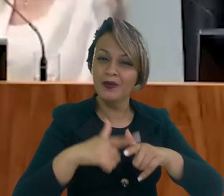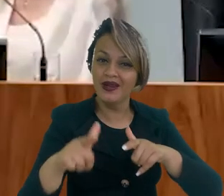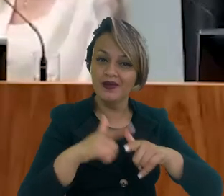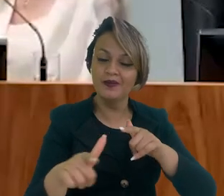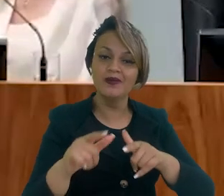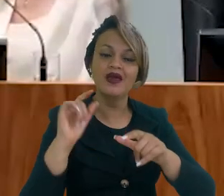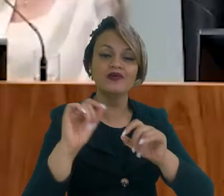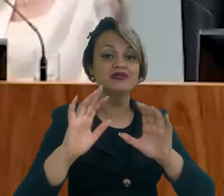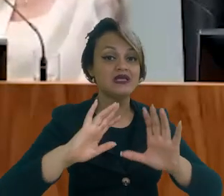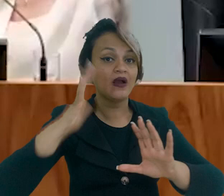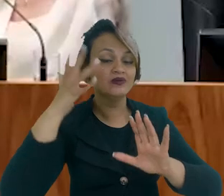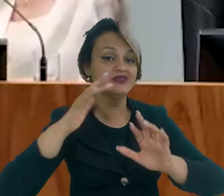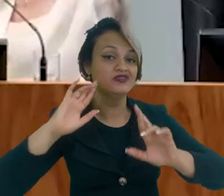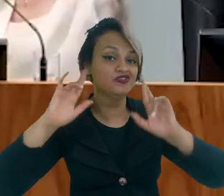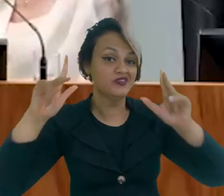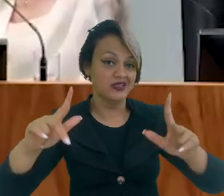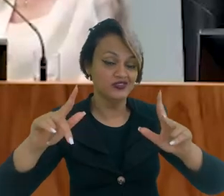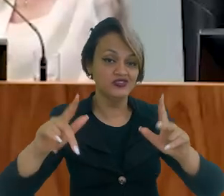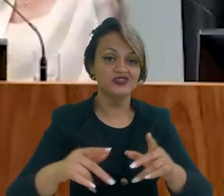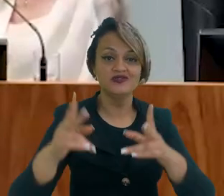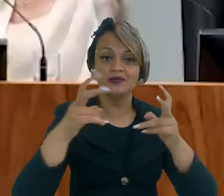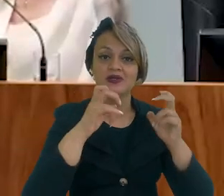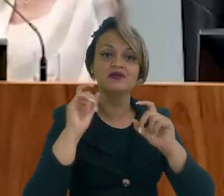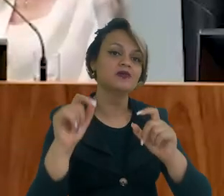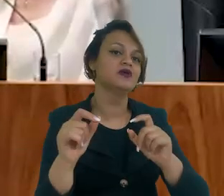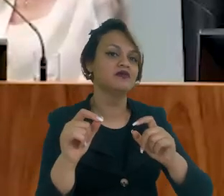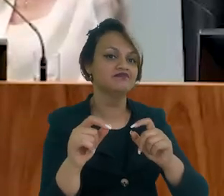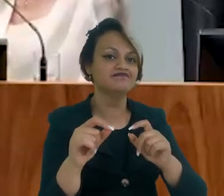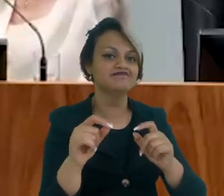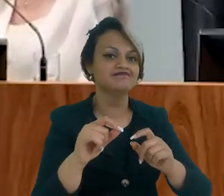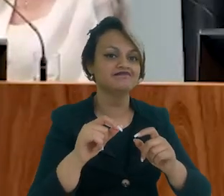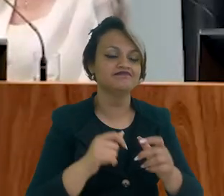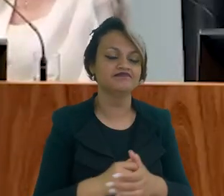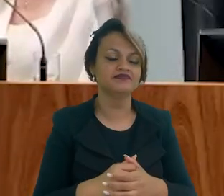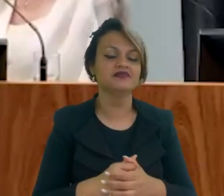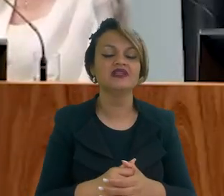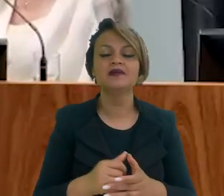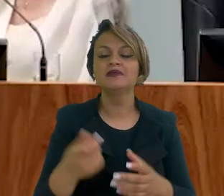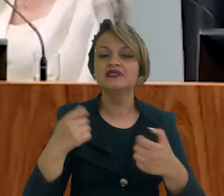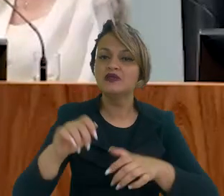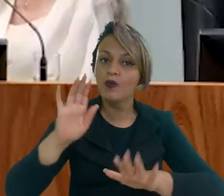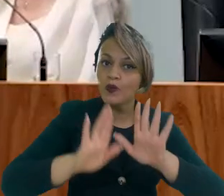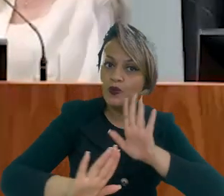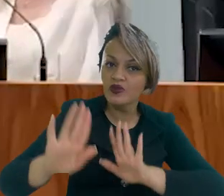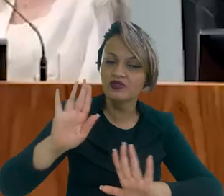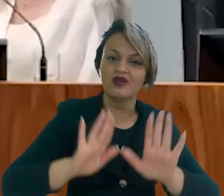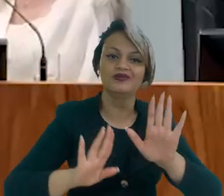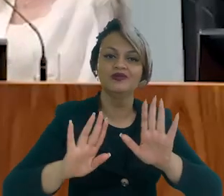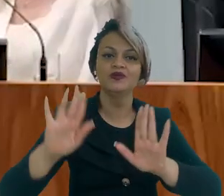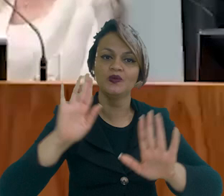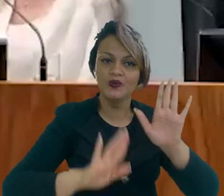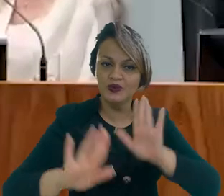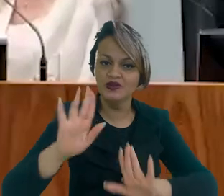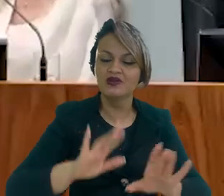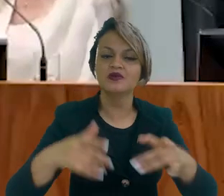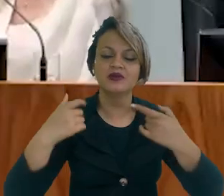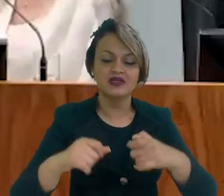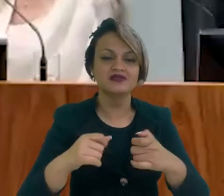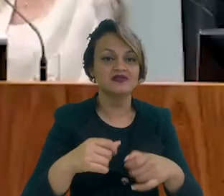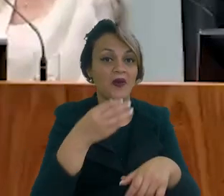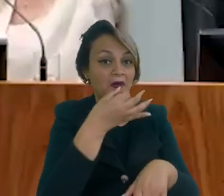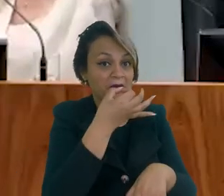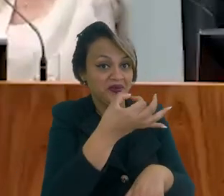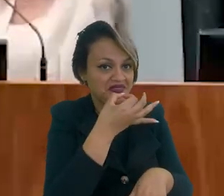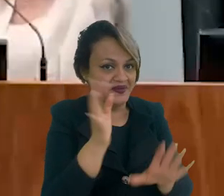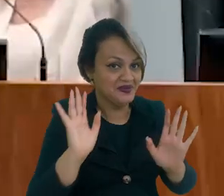regra o problema se aconteceu o contrário e se vê e por isso né